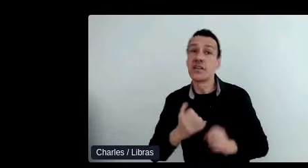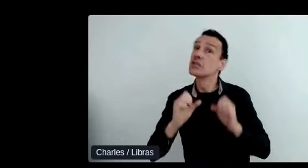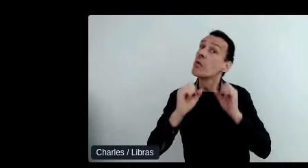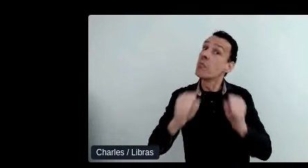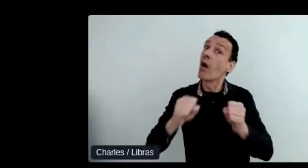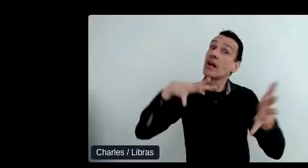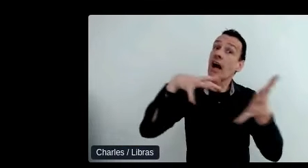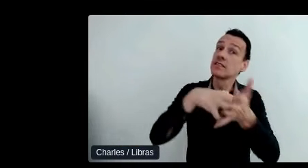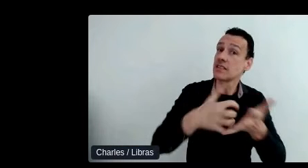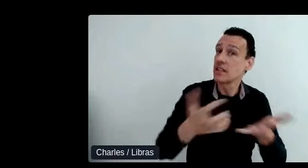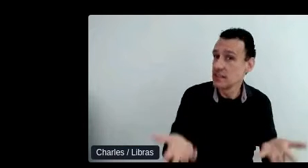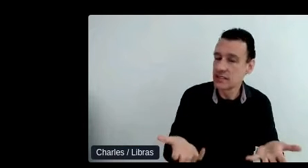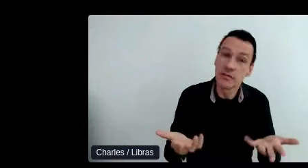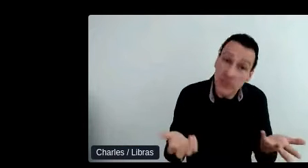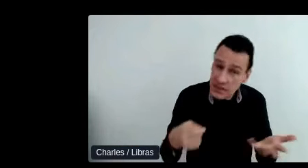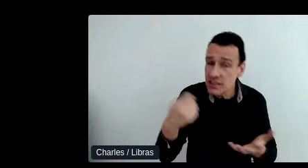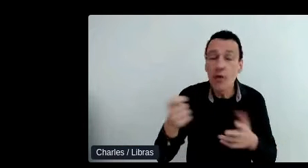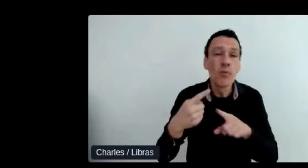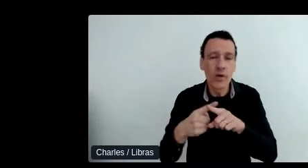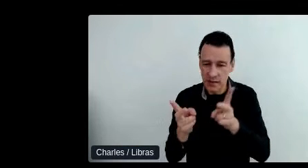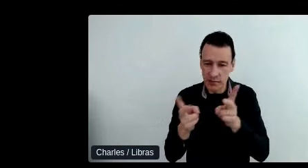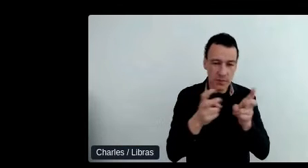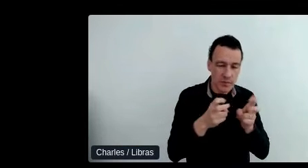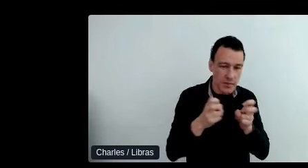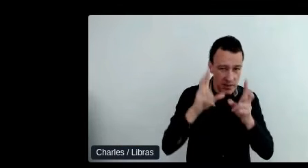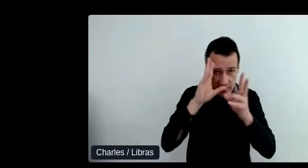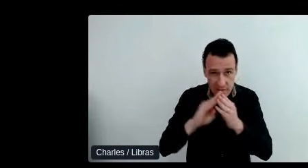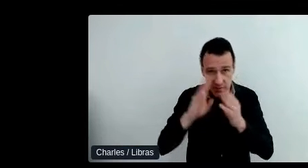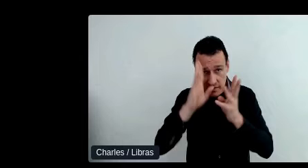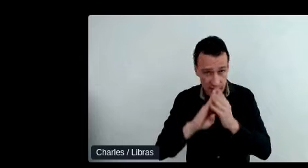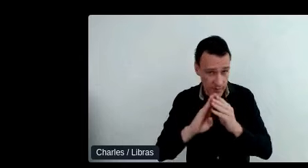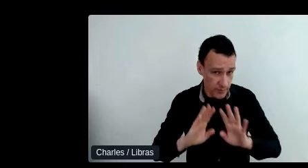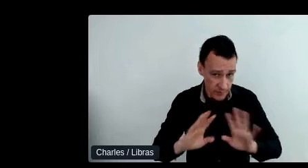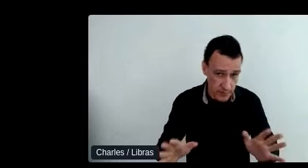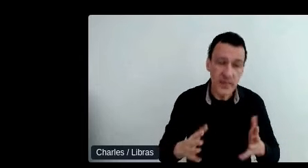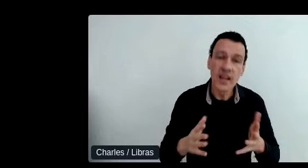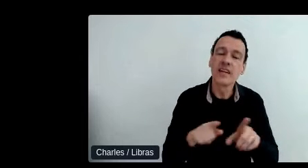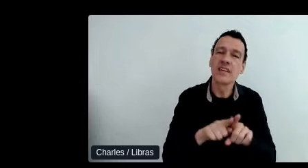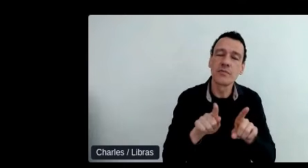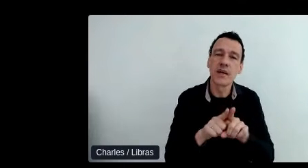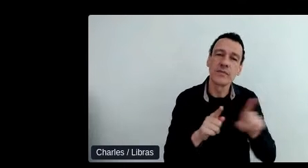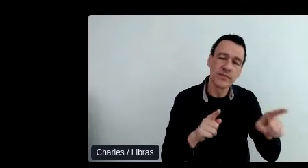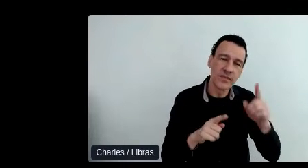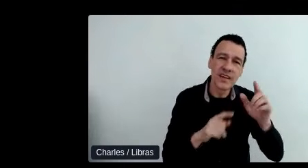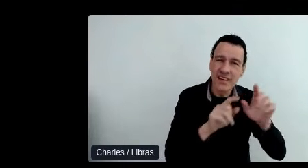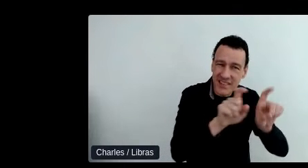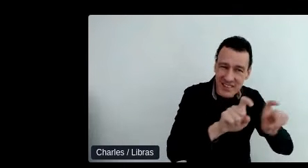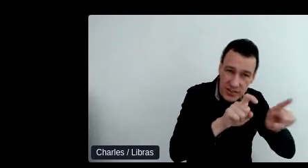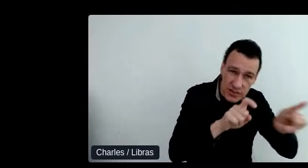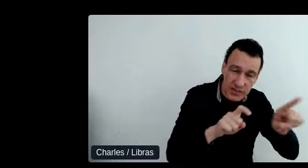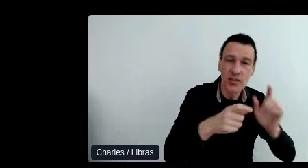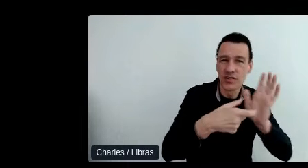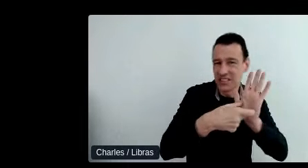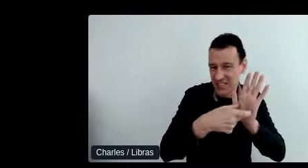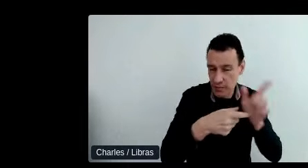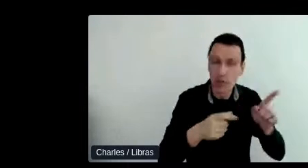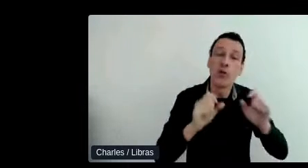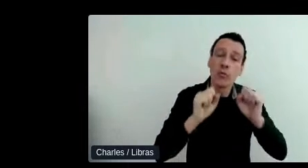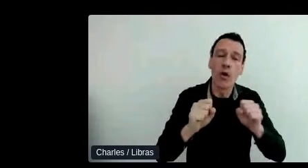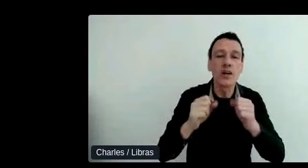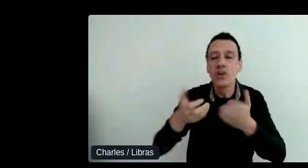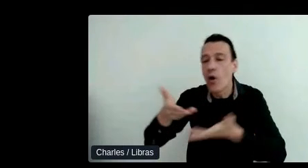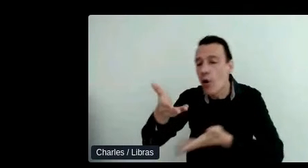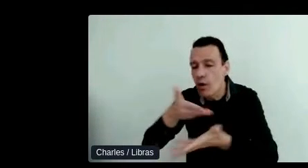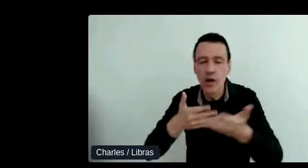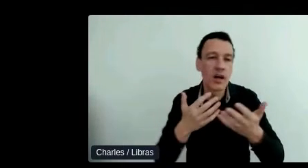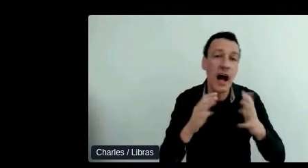Processamento de idioma natural, que é a capacidade do software de participar de uma conversa ou compreender a linguagem humana. Pode ir.